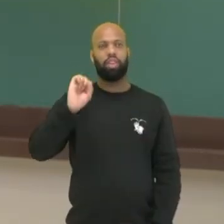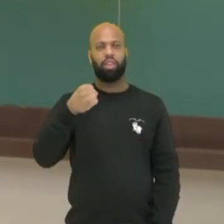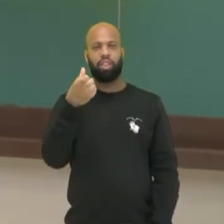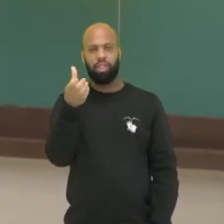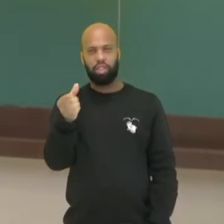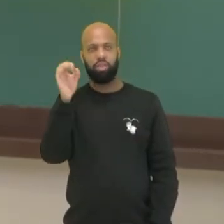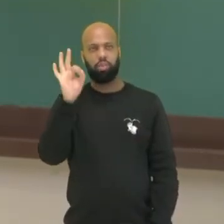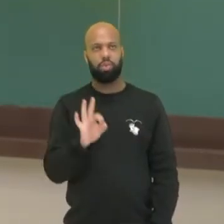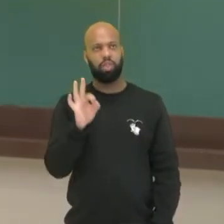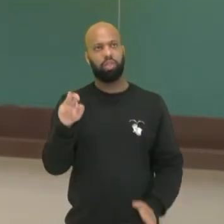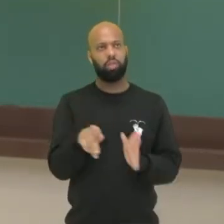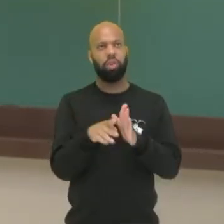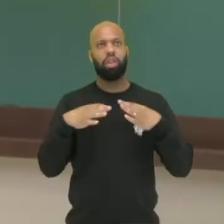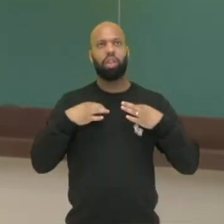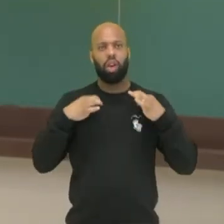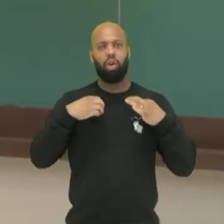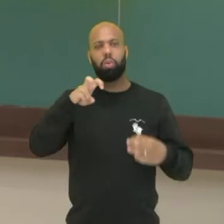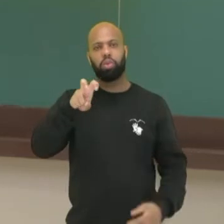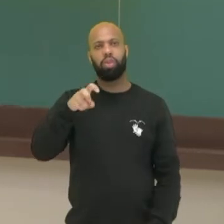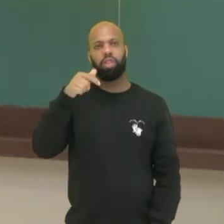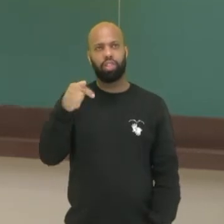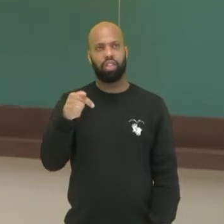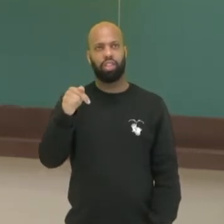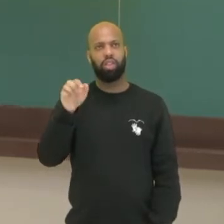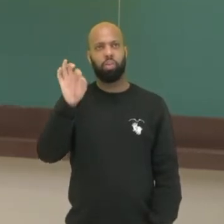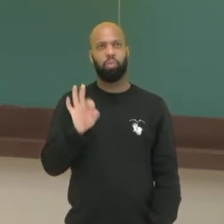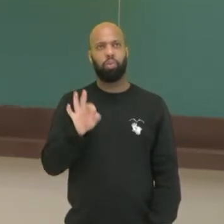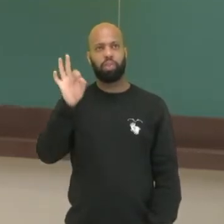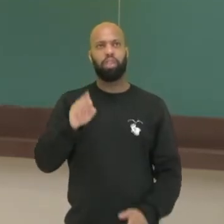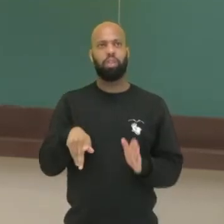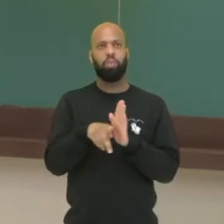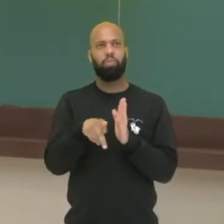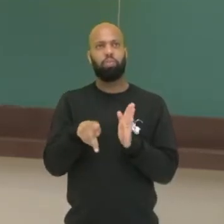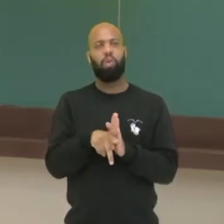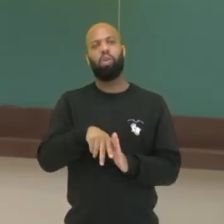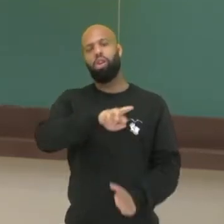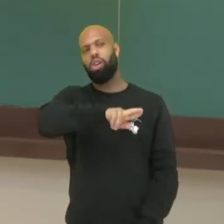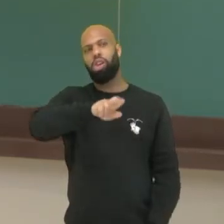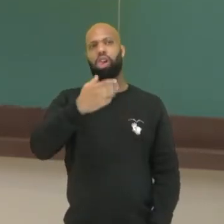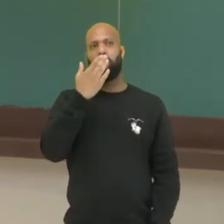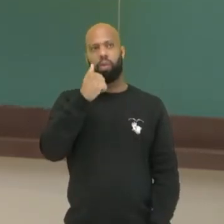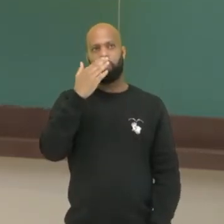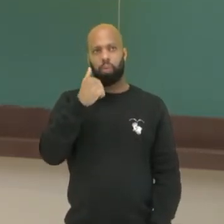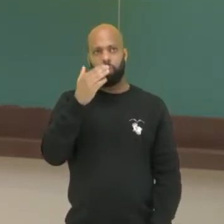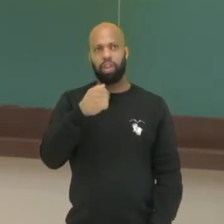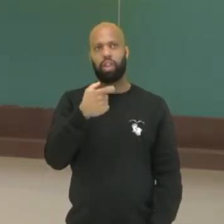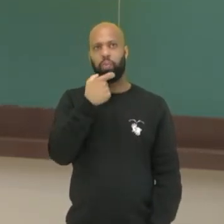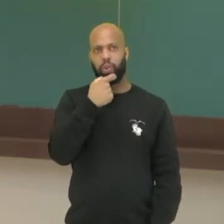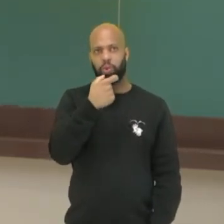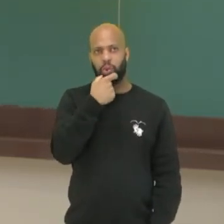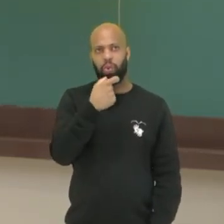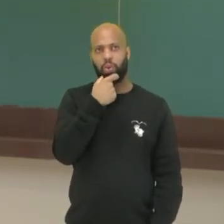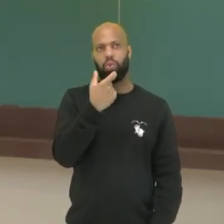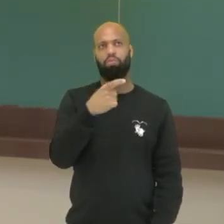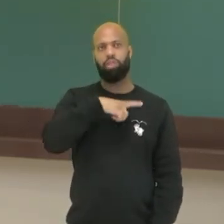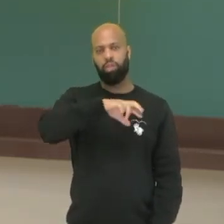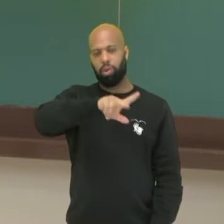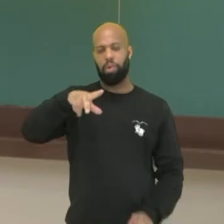86% nas roupas, 57%, aliás, de roupas, 57%.